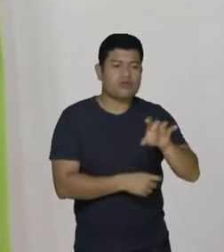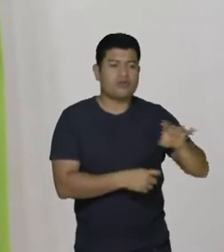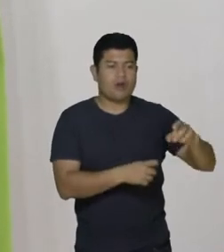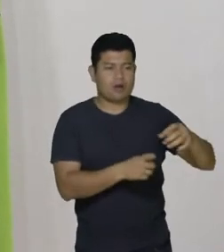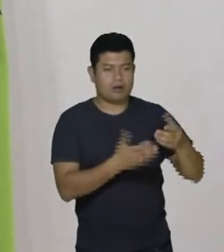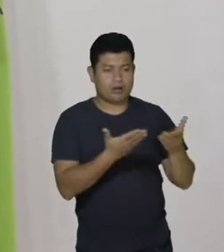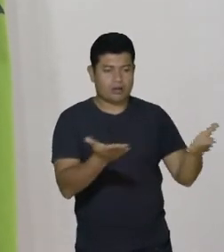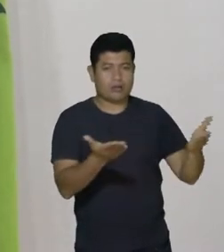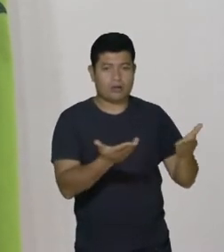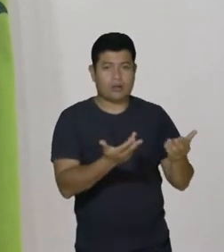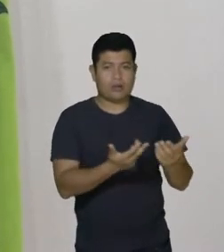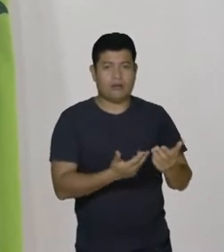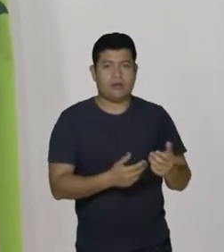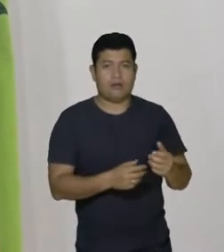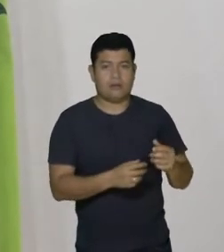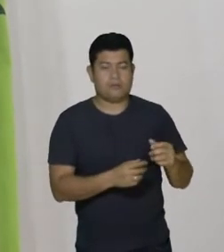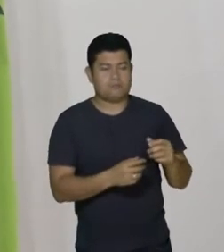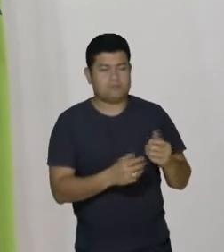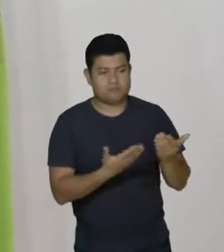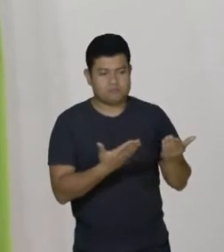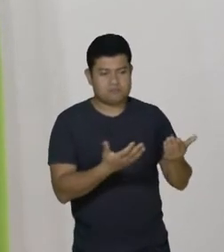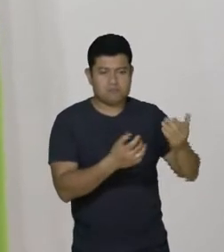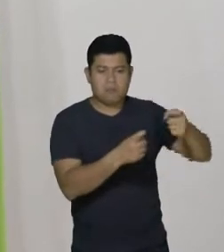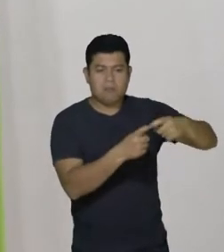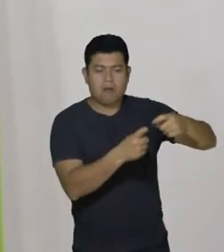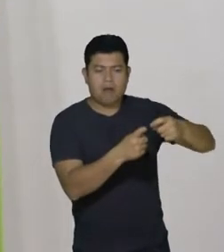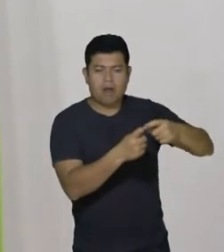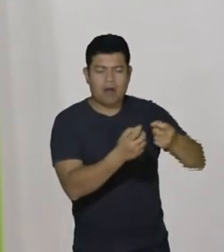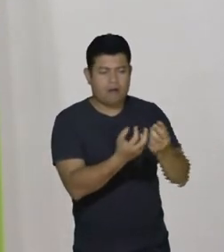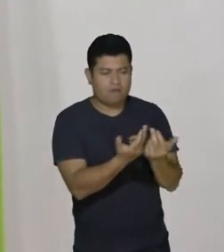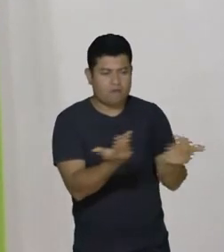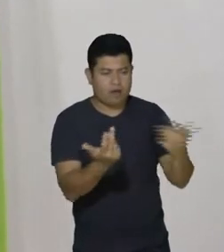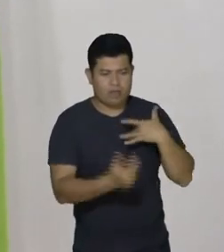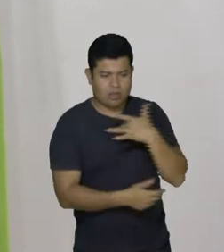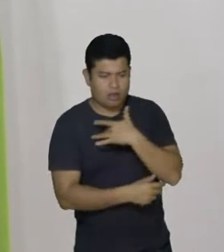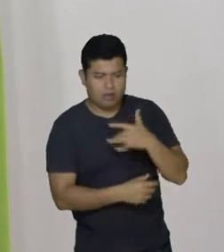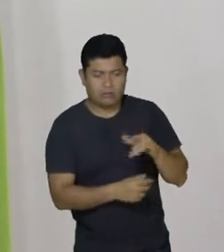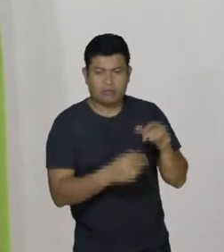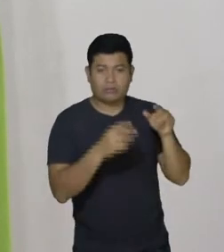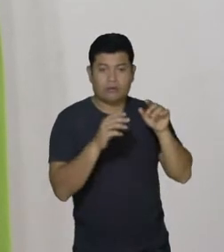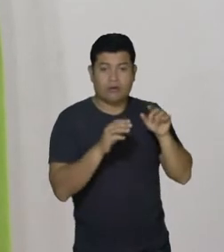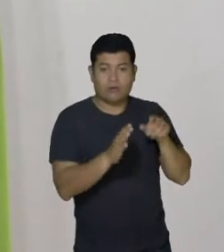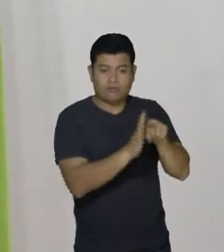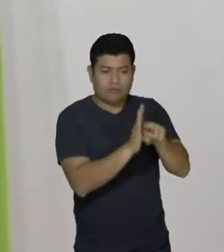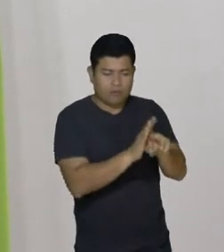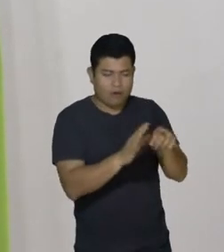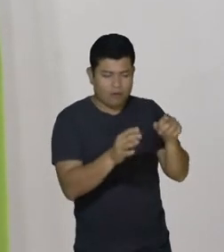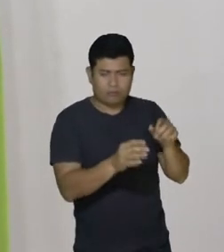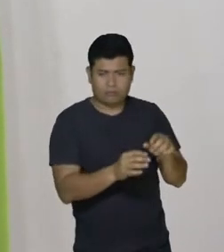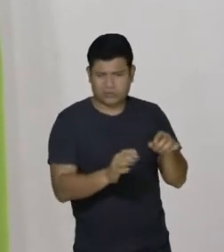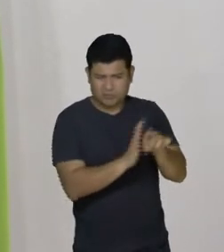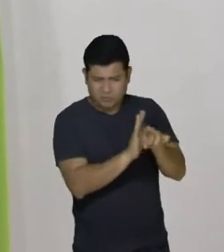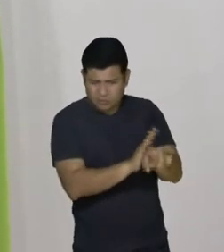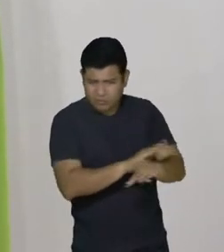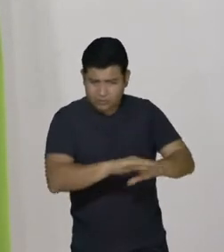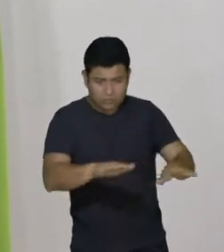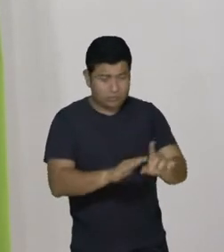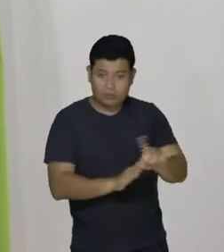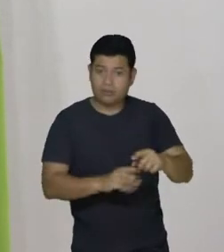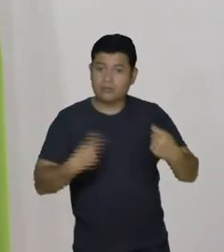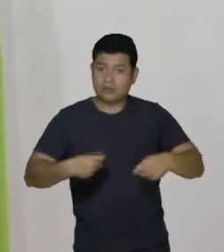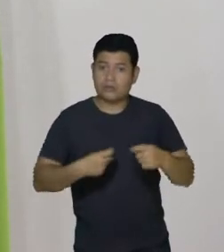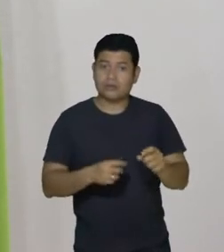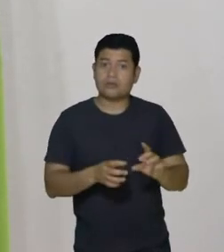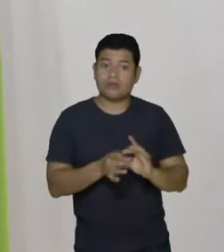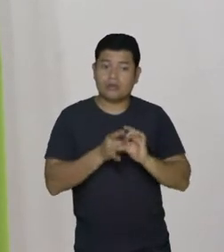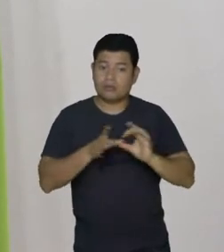ponta, né, de alta complexidade, mas precisamos, acima de tudo, né, que as pessoas tenham mais acesso, que demore